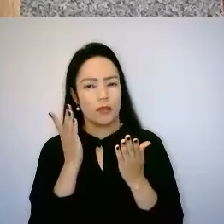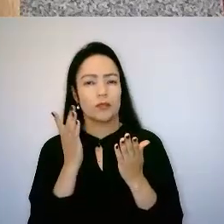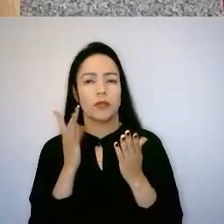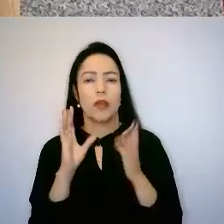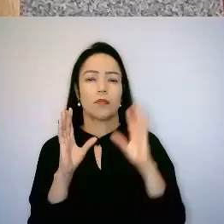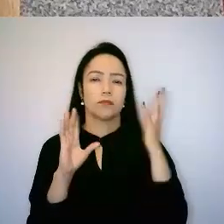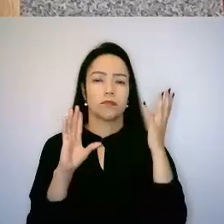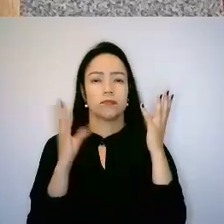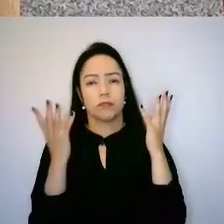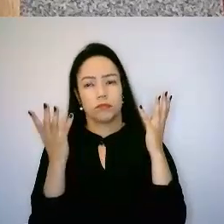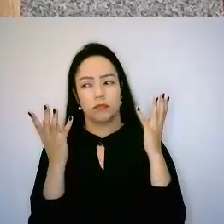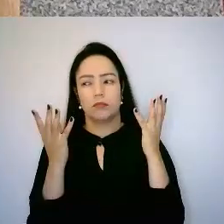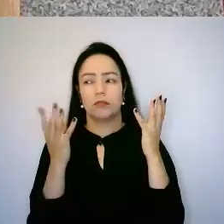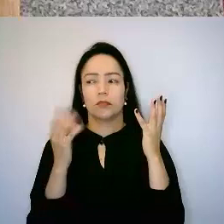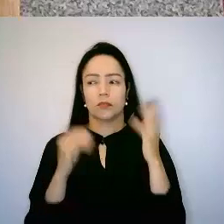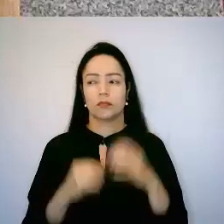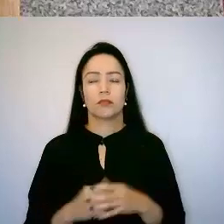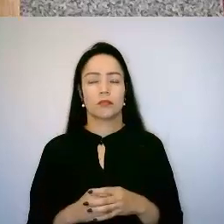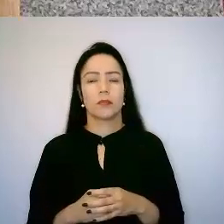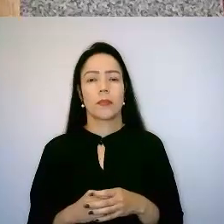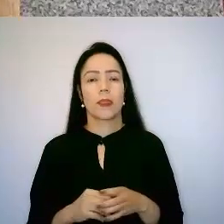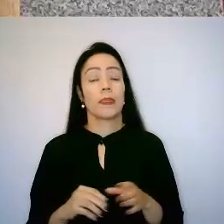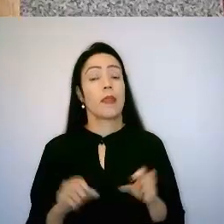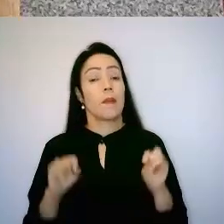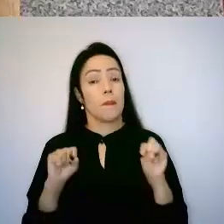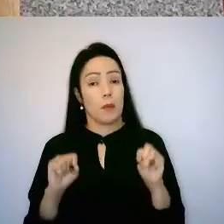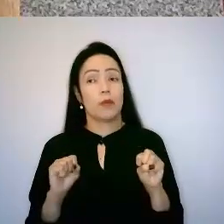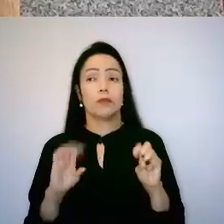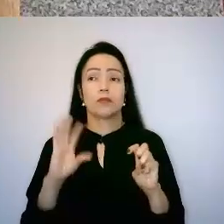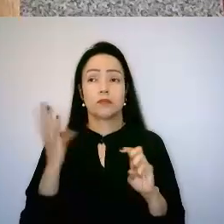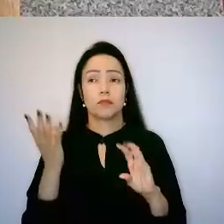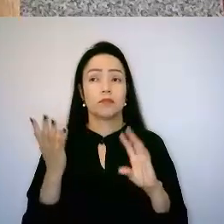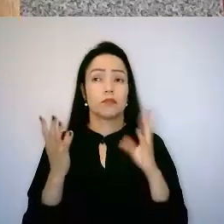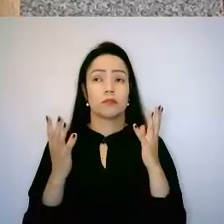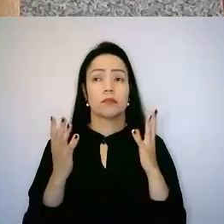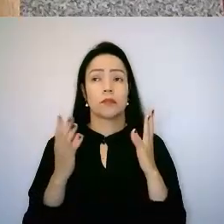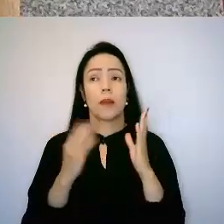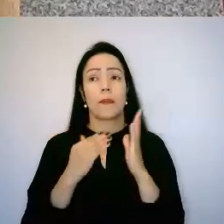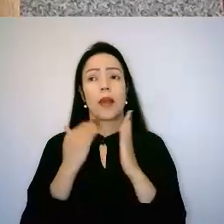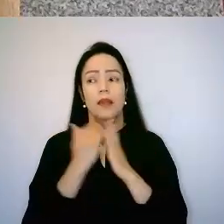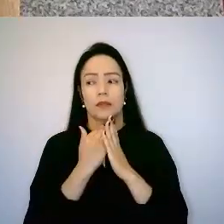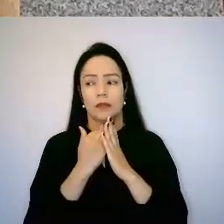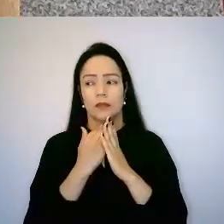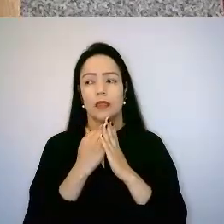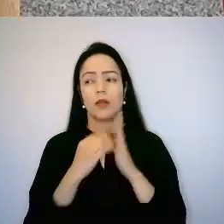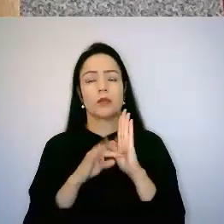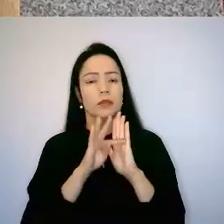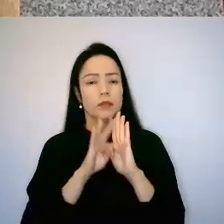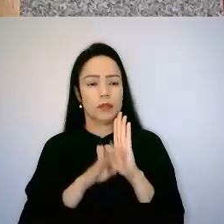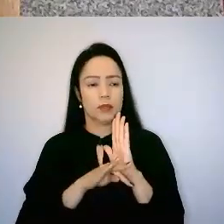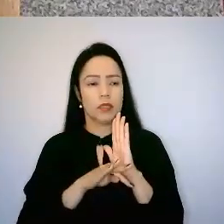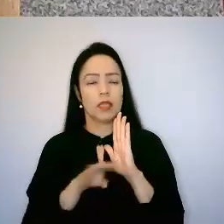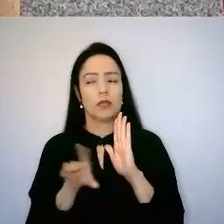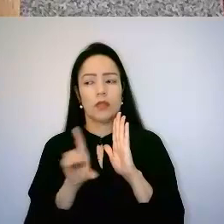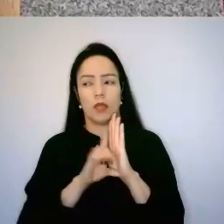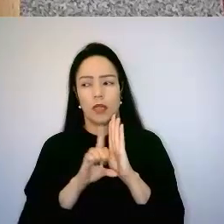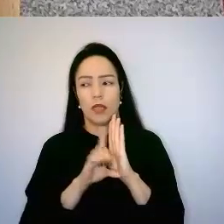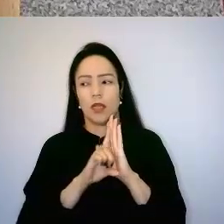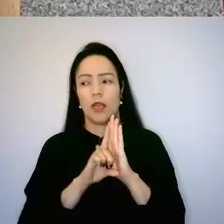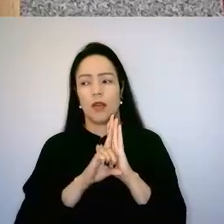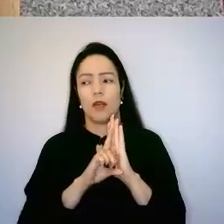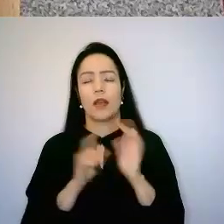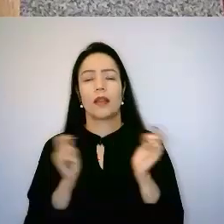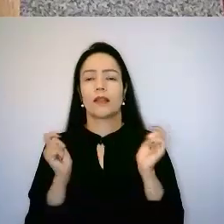seria possível Em algumas situações e para além do texto Legal ou seja seria necessário realizar uma análise mais holística